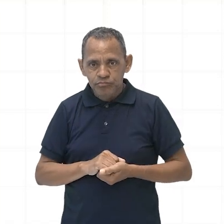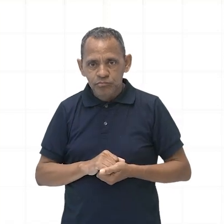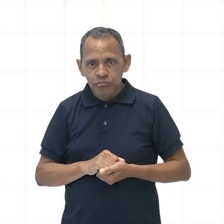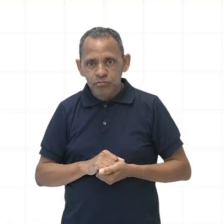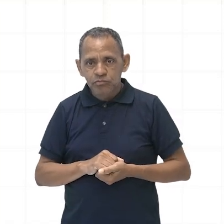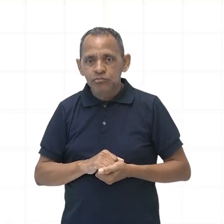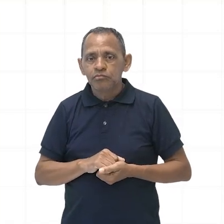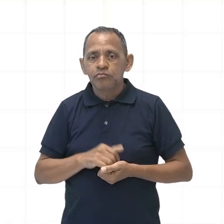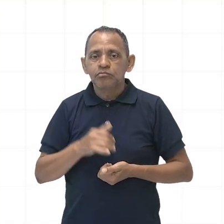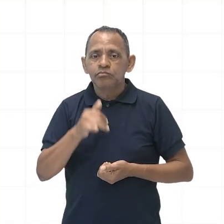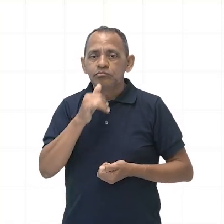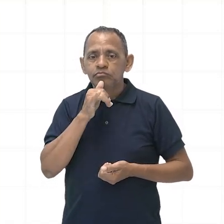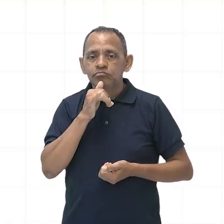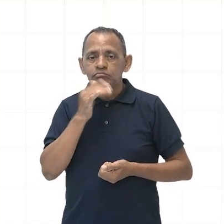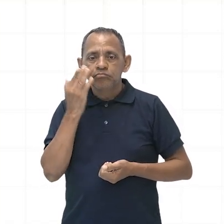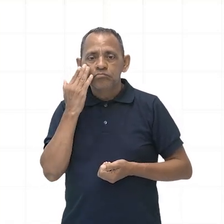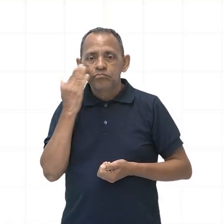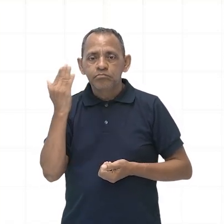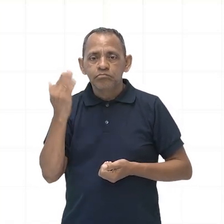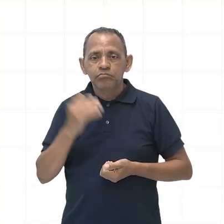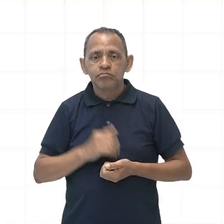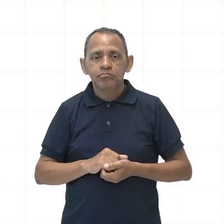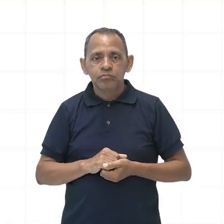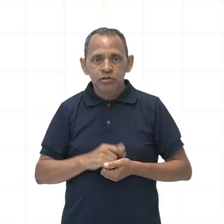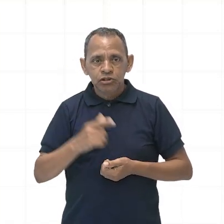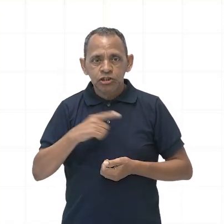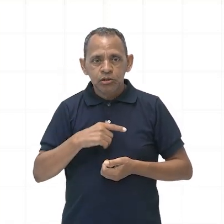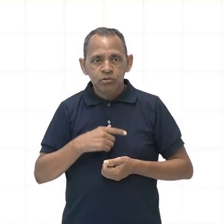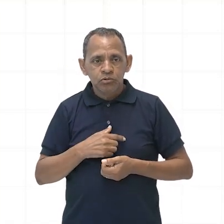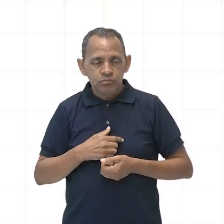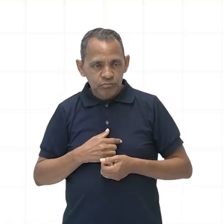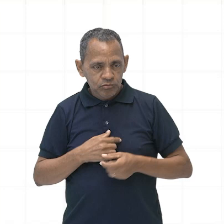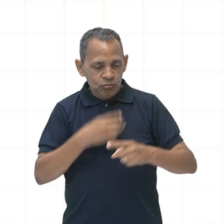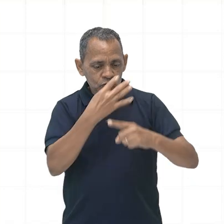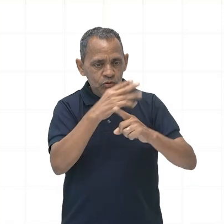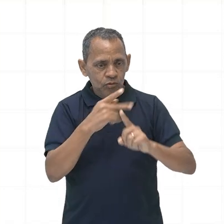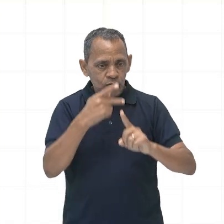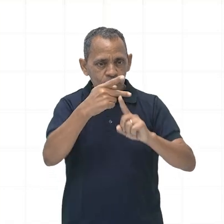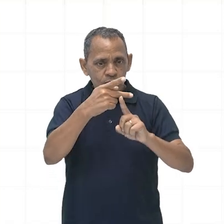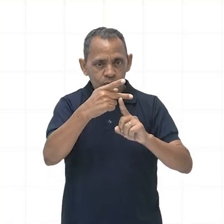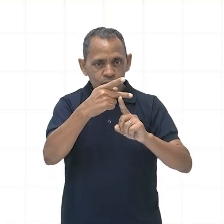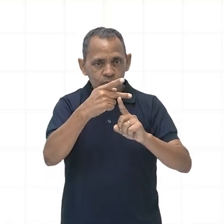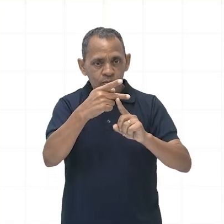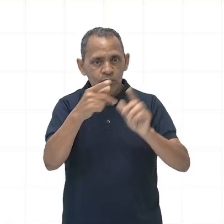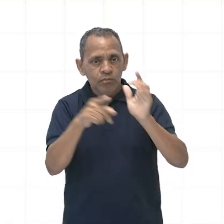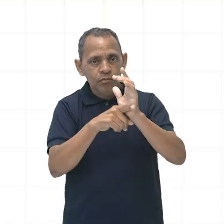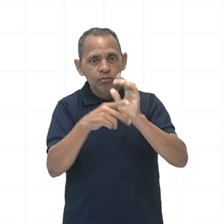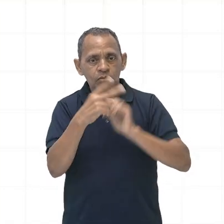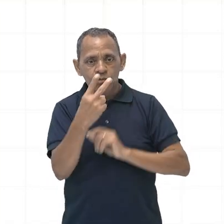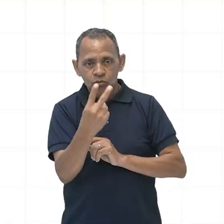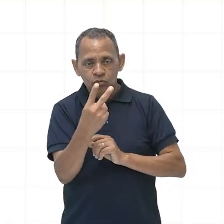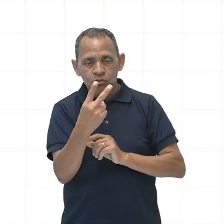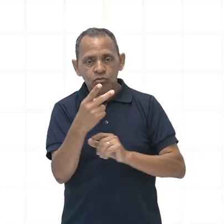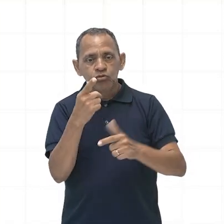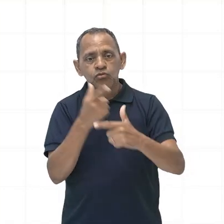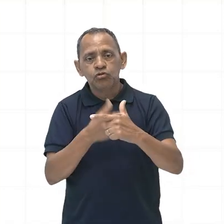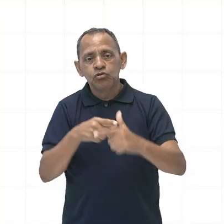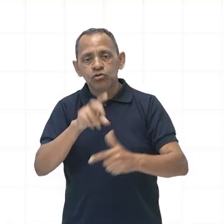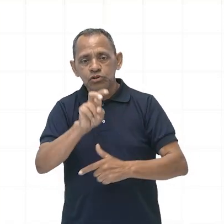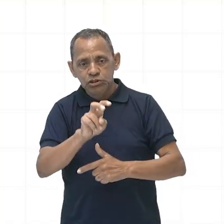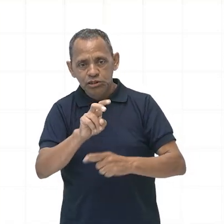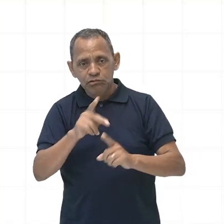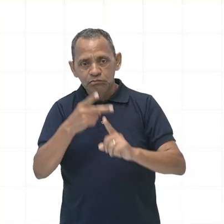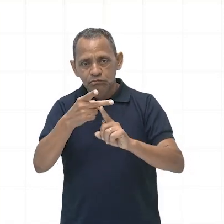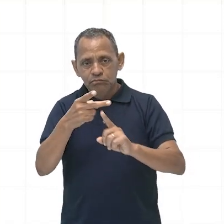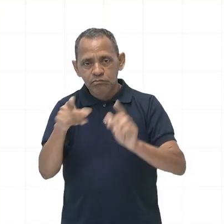como vocês estão vendo. Então, temos aí 4 elevado a menos 2, dividido por 5 elevado a menos 2. Então, essa